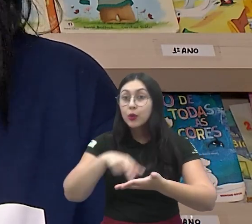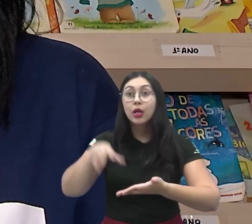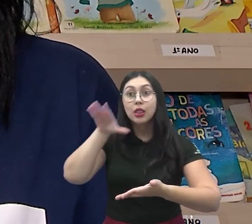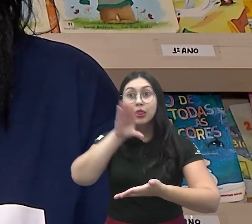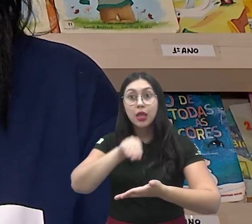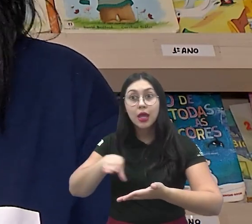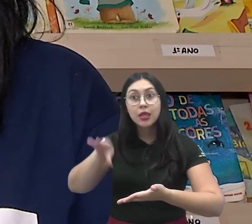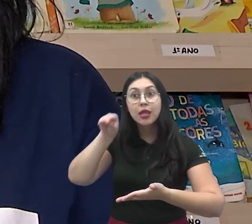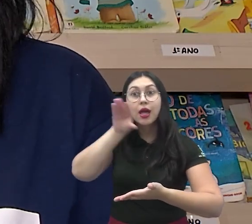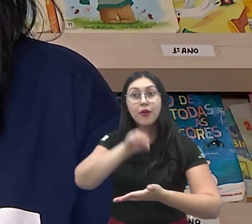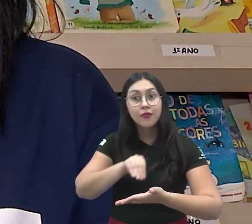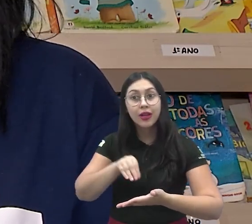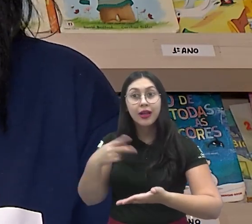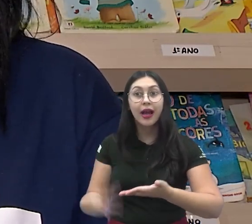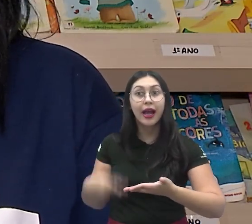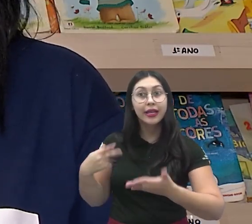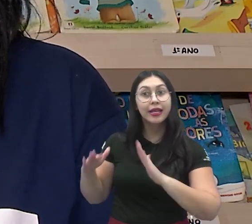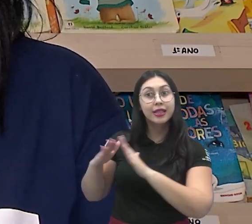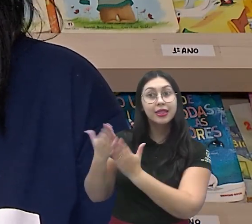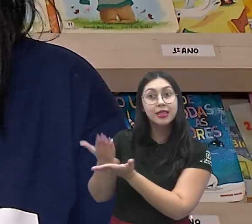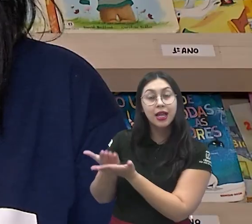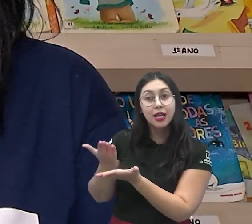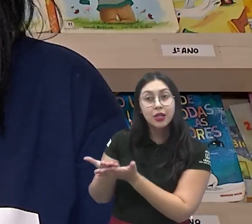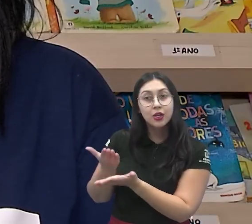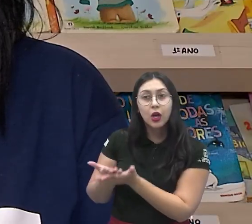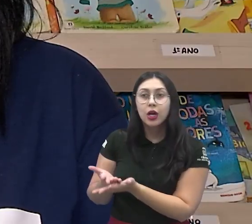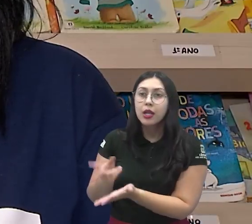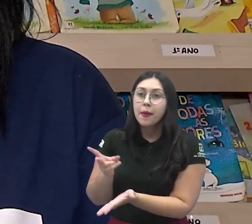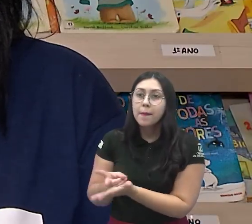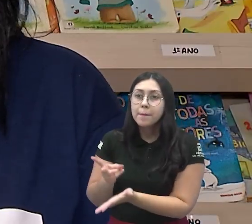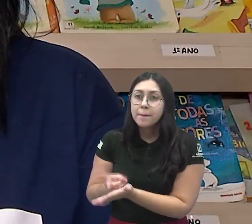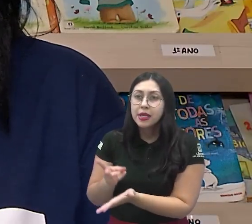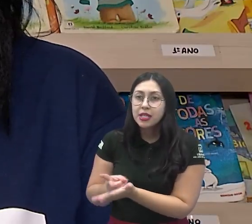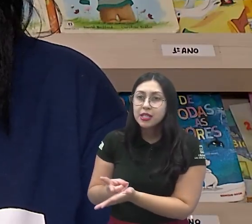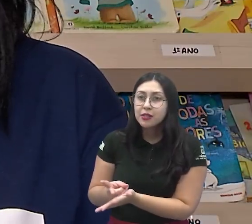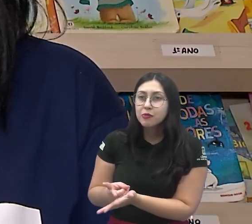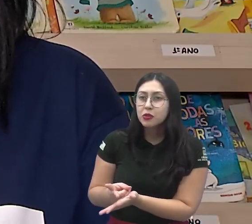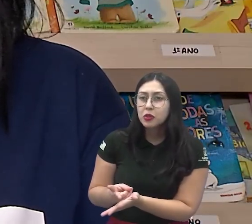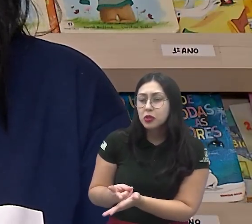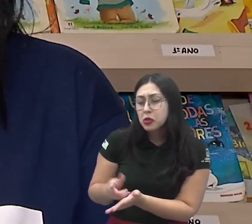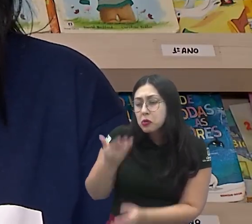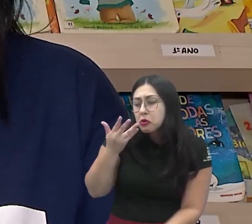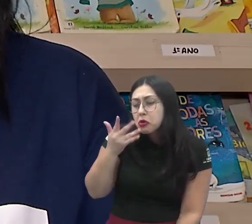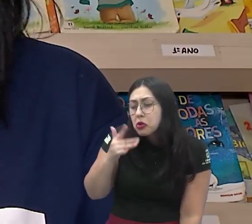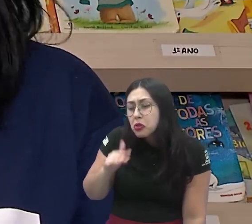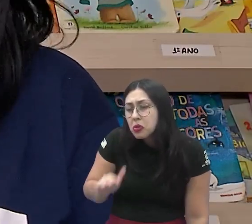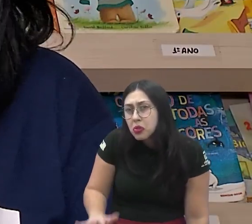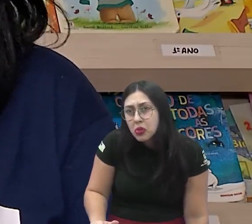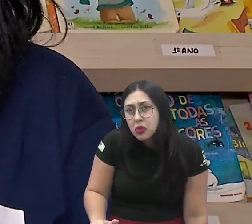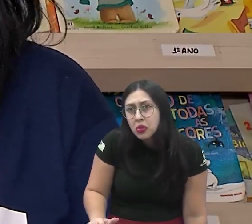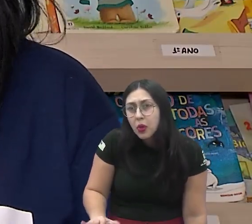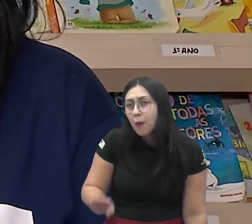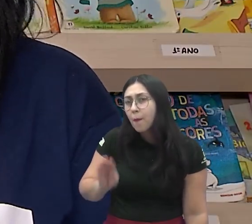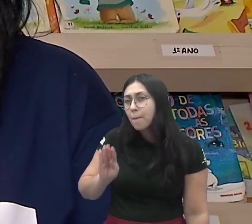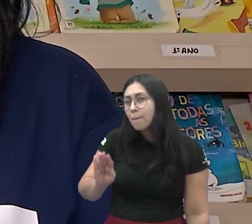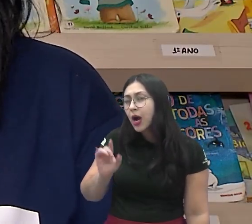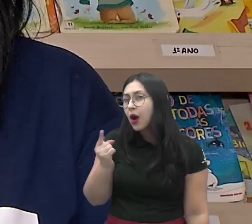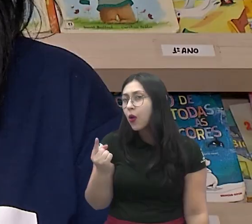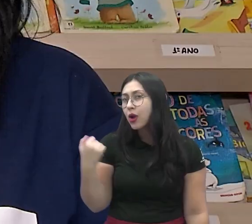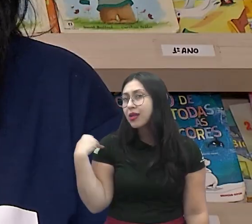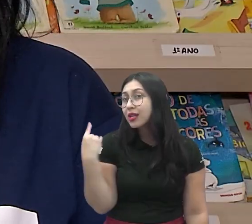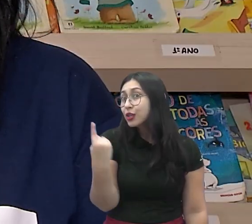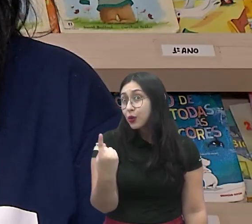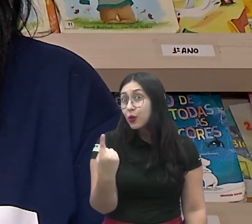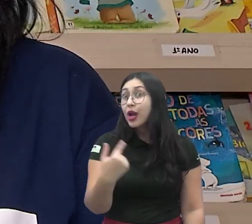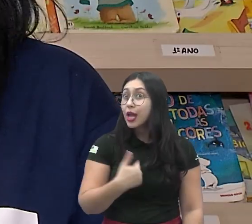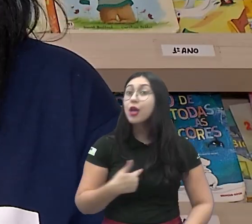na fala, entendeu? E aqui no colégio, por exemplo, nós desde o B2, quer dizer, a partir do B1, que